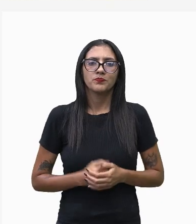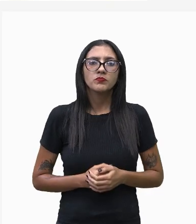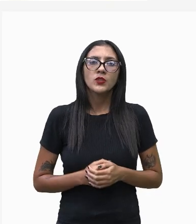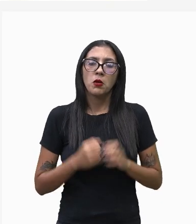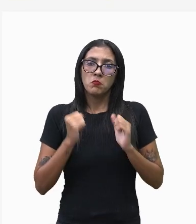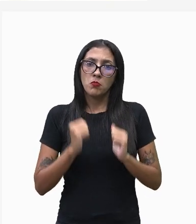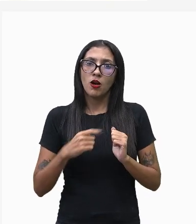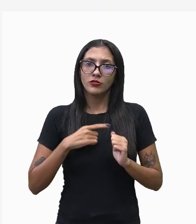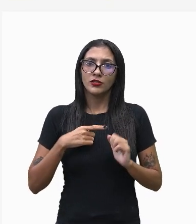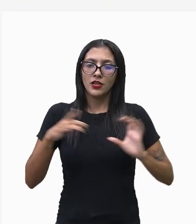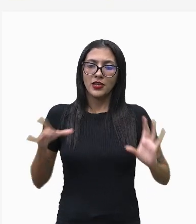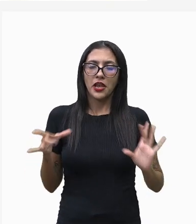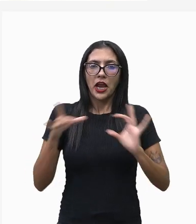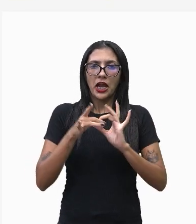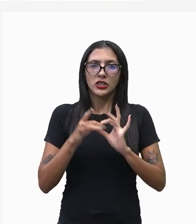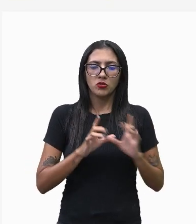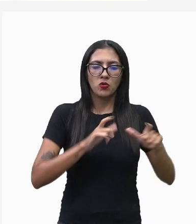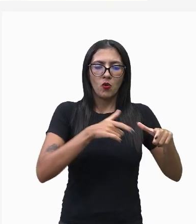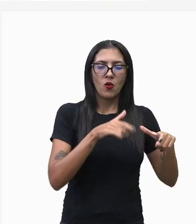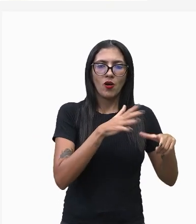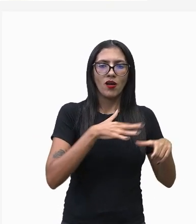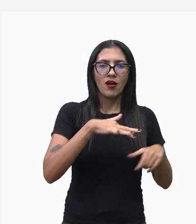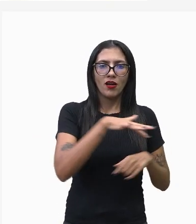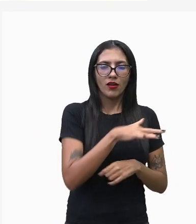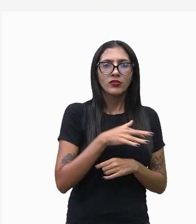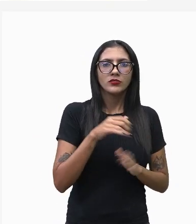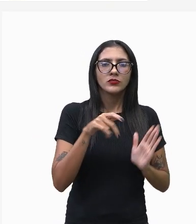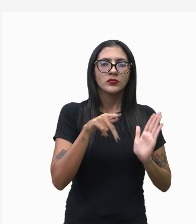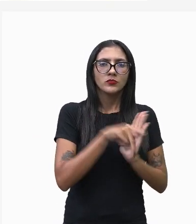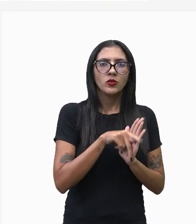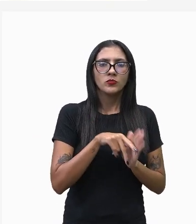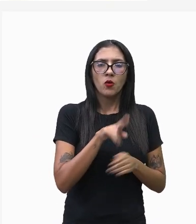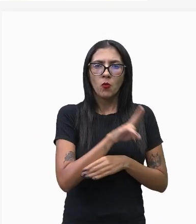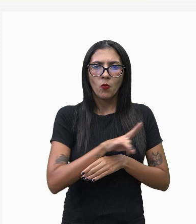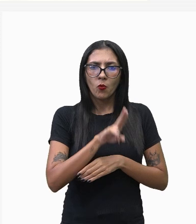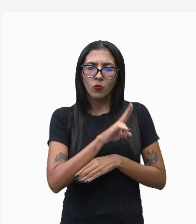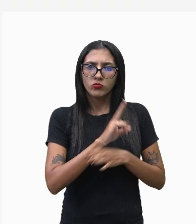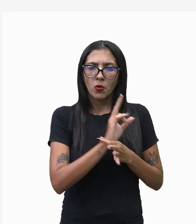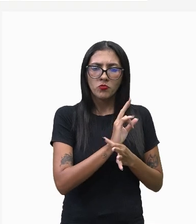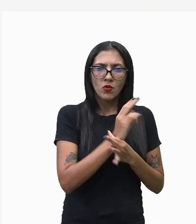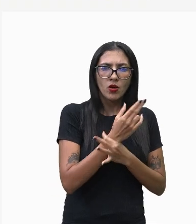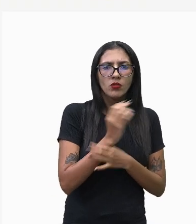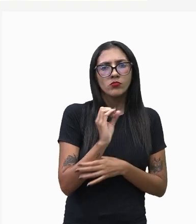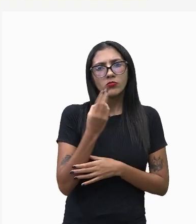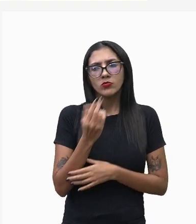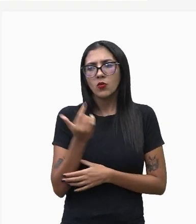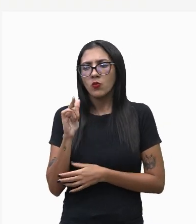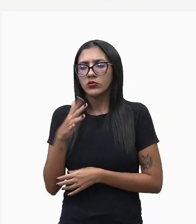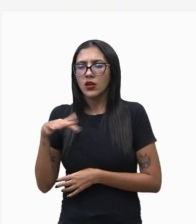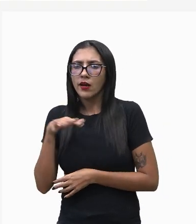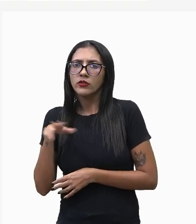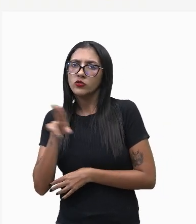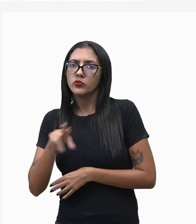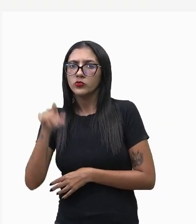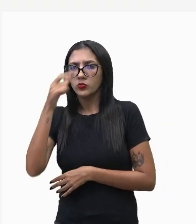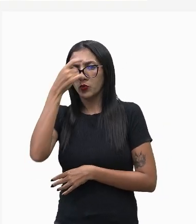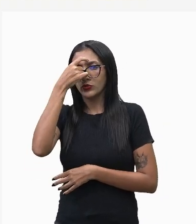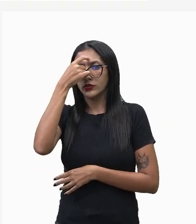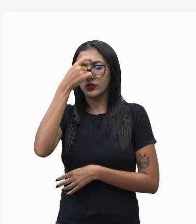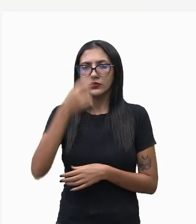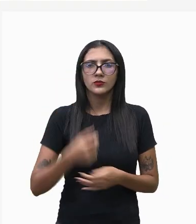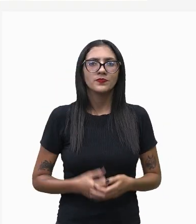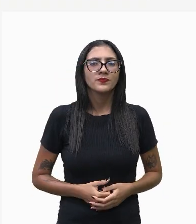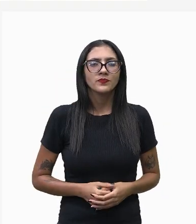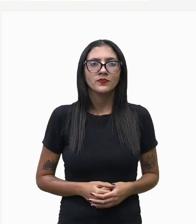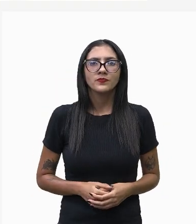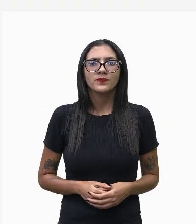unidades de conservação ou uma área de preservação ambiental a uma unidade de conservação e assim por diante. Além